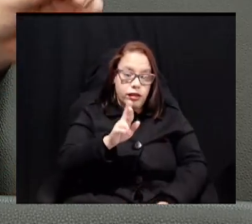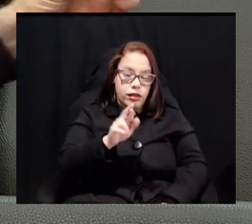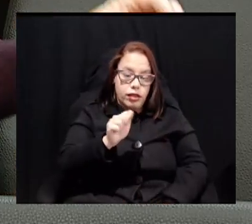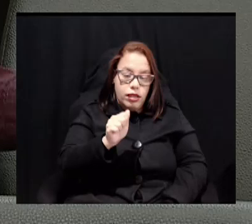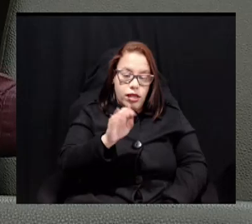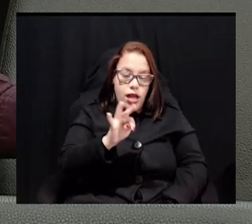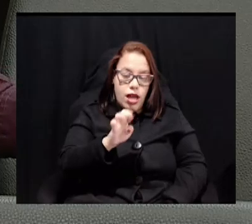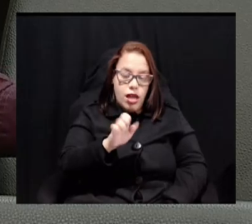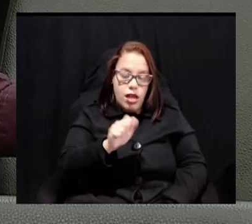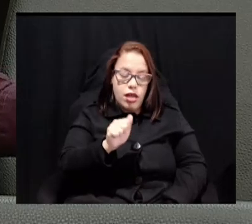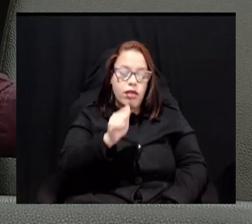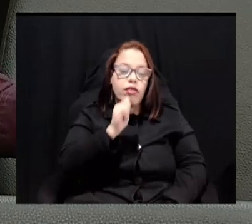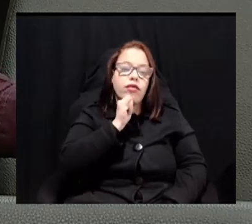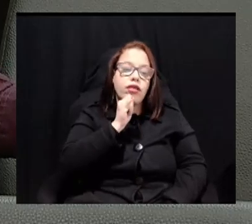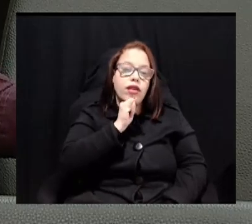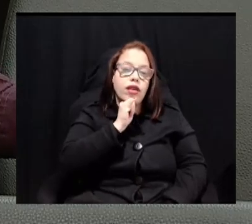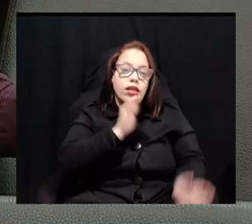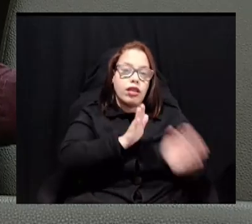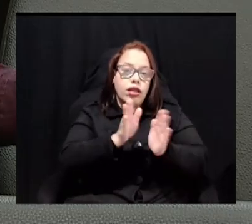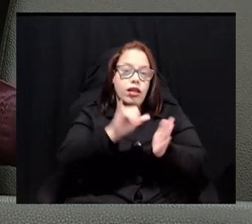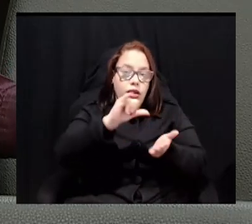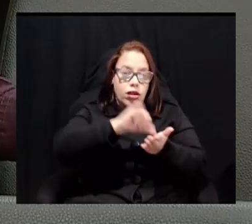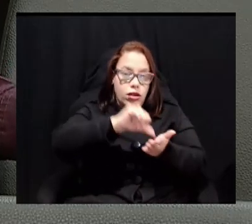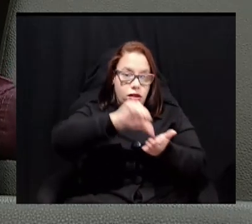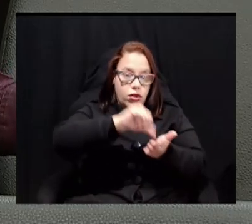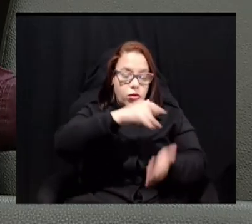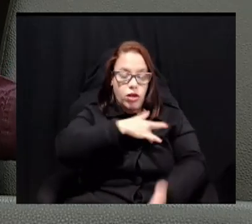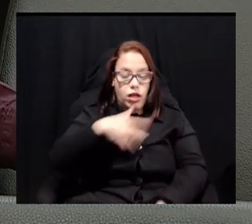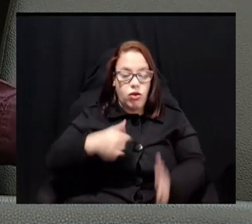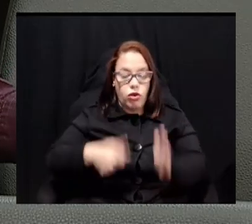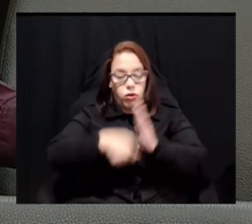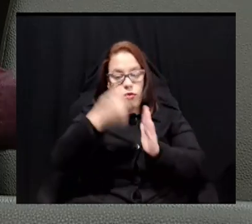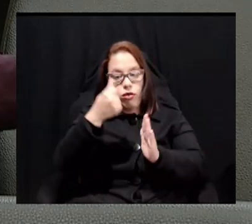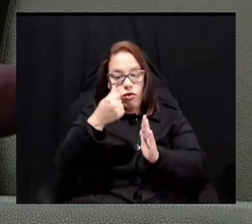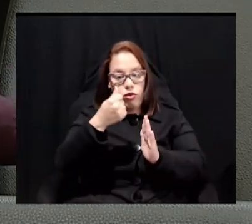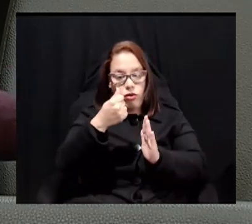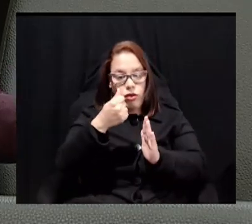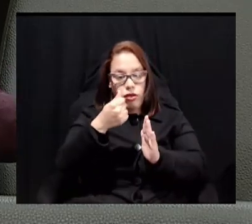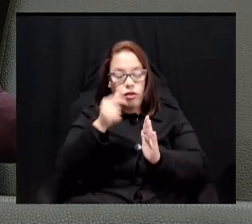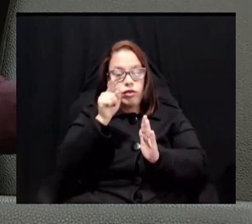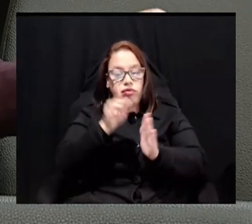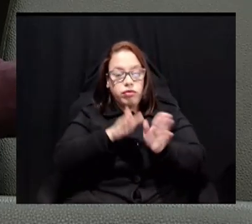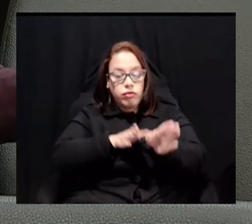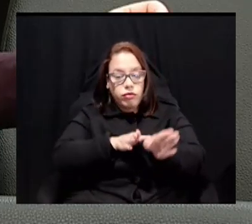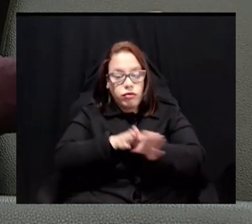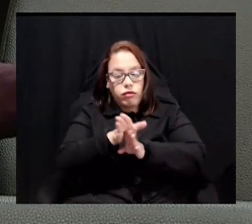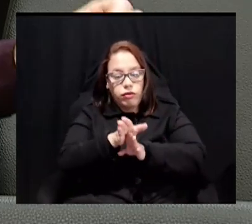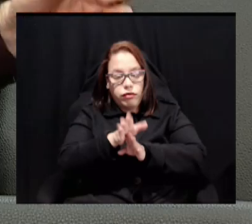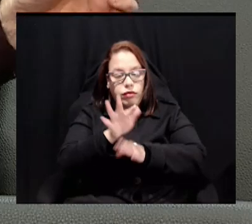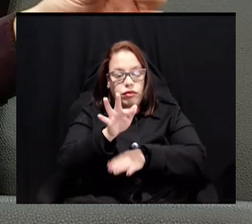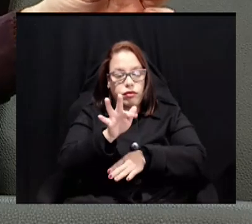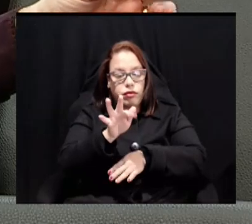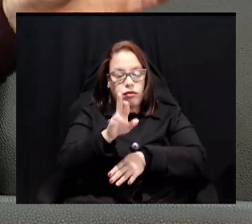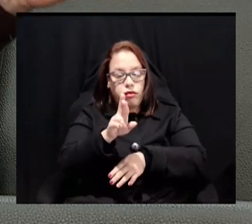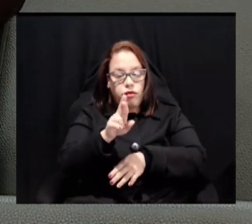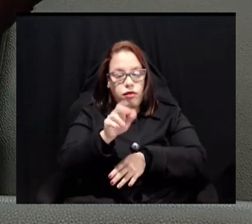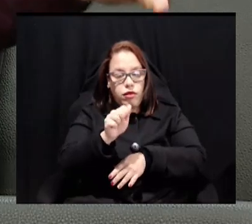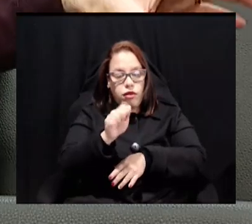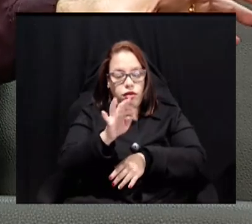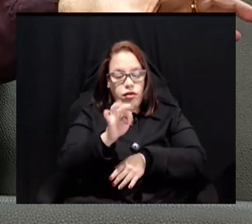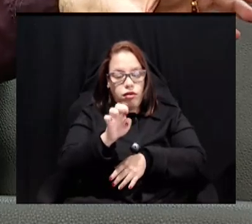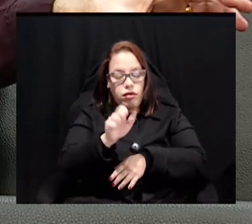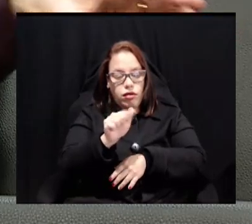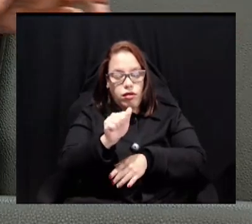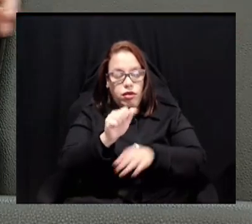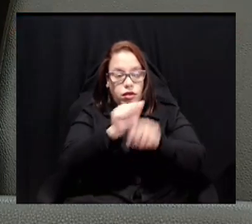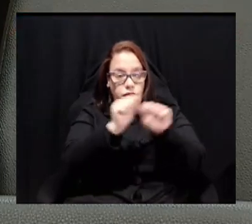ela acessa ao posto de saúde primeiro. Do posto de saúde ele é encaminhado ao Prateia através do sistema. Quando ele